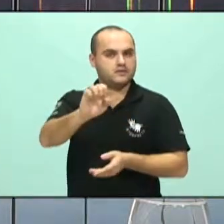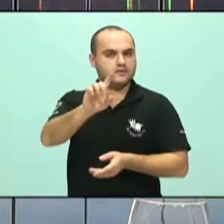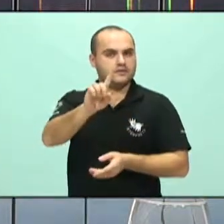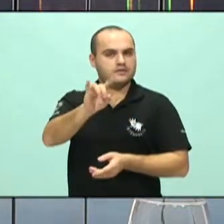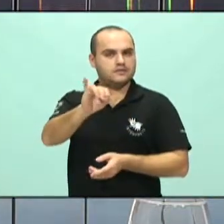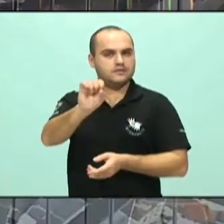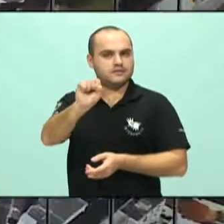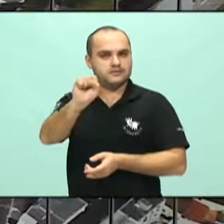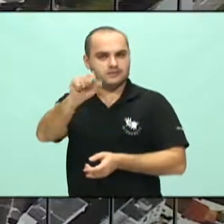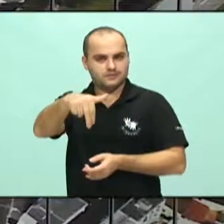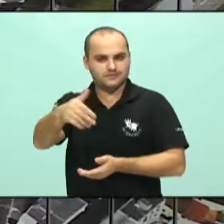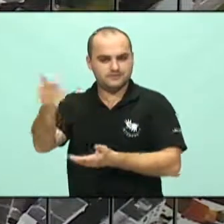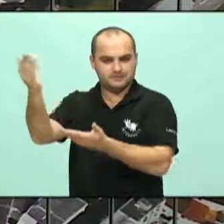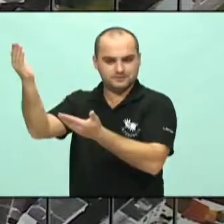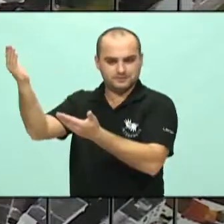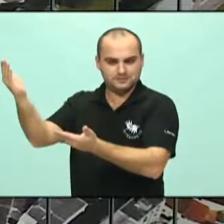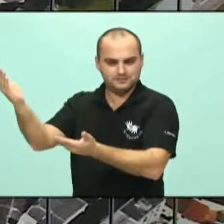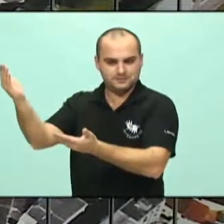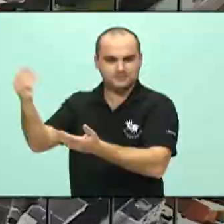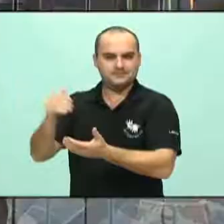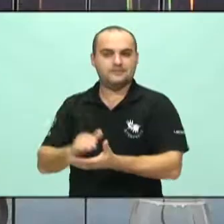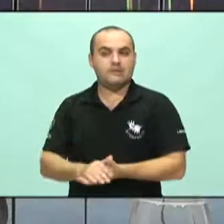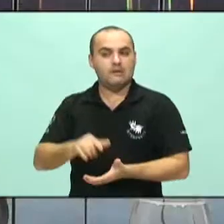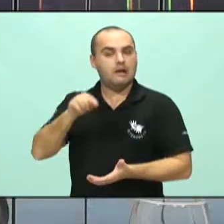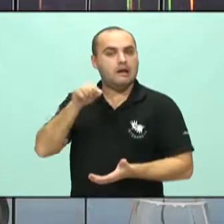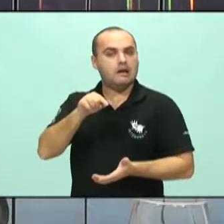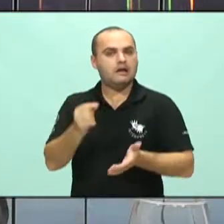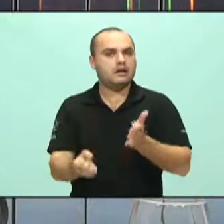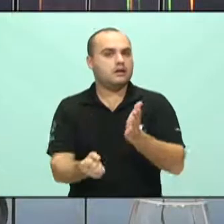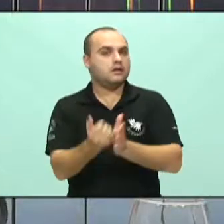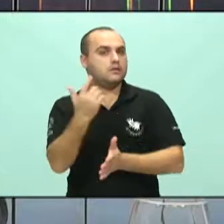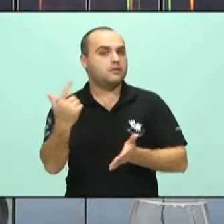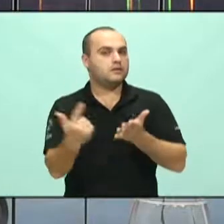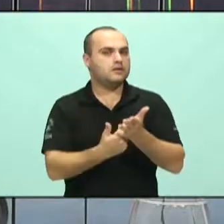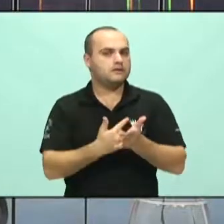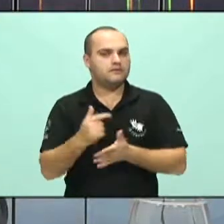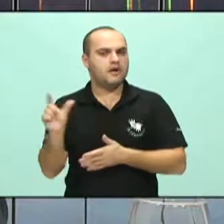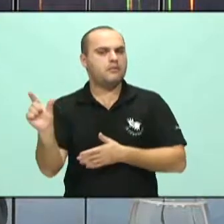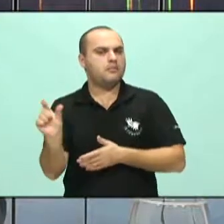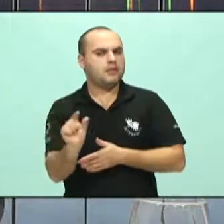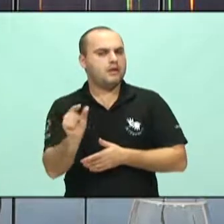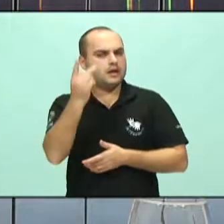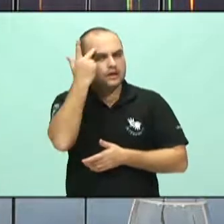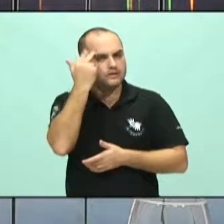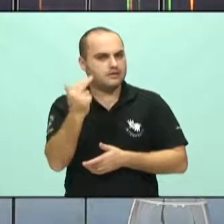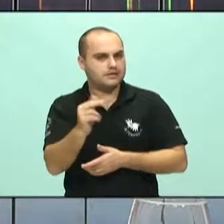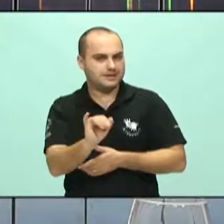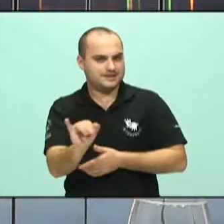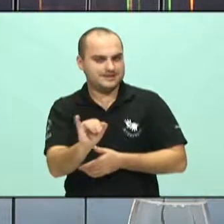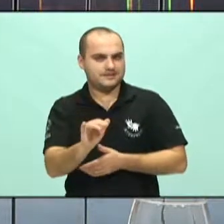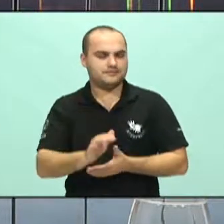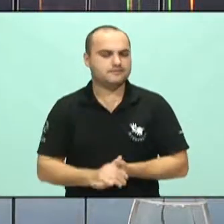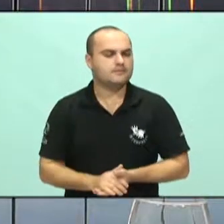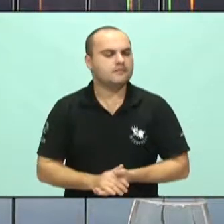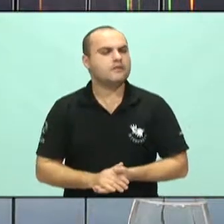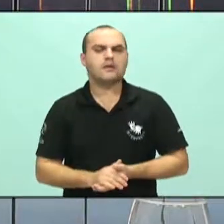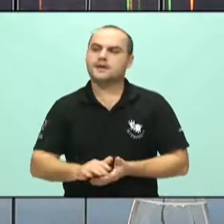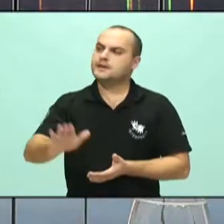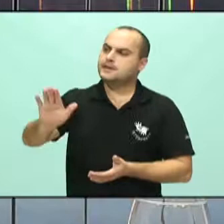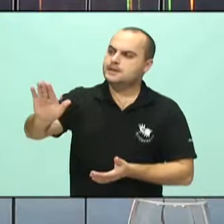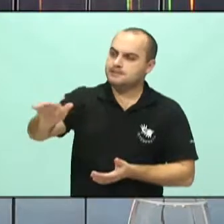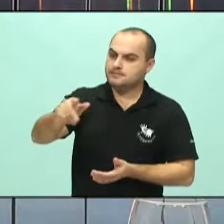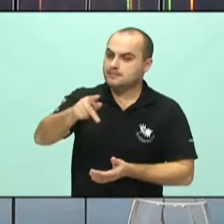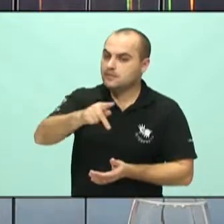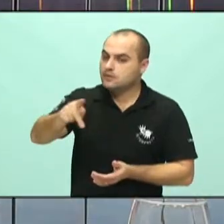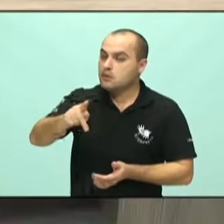e historiador Edson Dávila, autor do livro A Pequena História de Itajaí. Bom, professor, o senhor pode contar para a